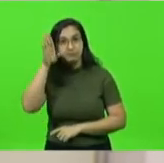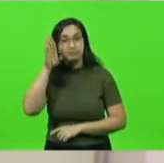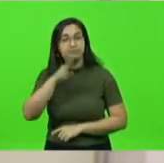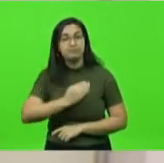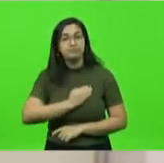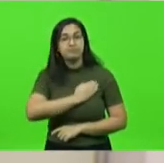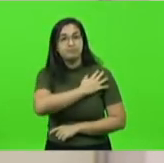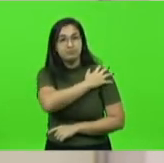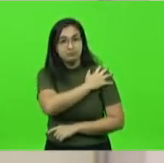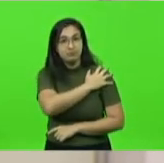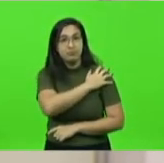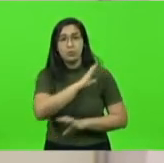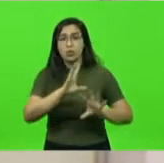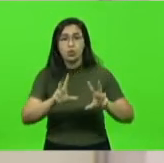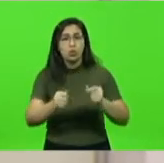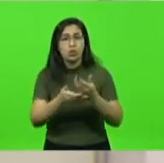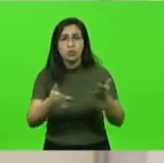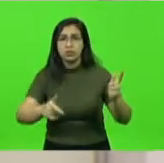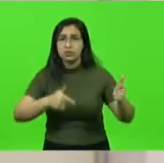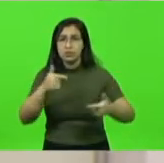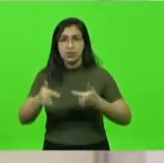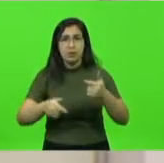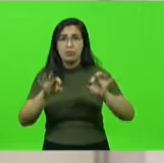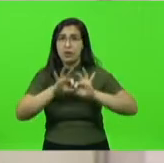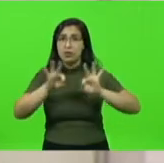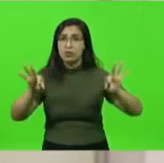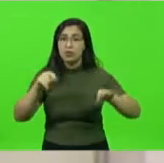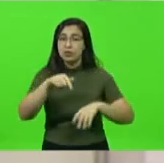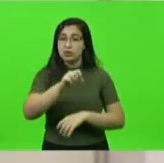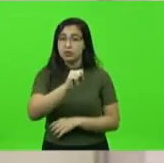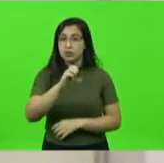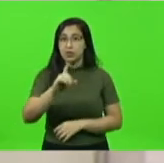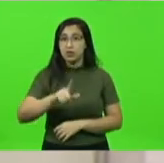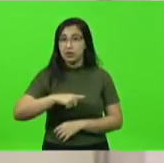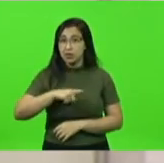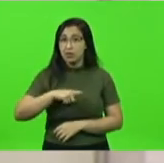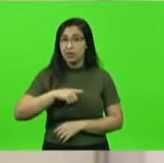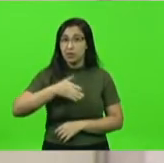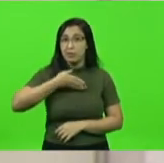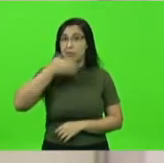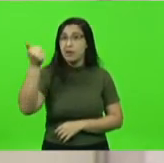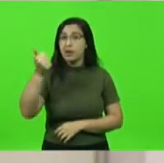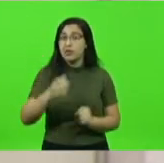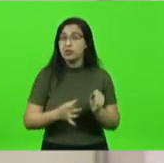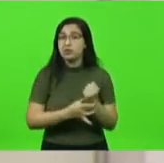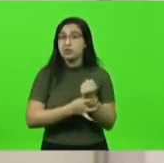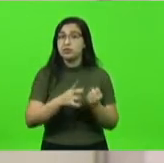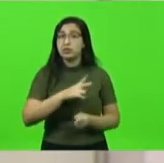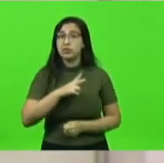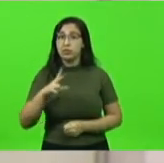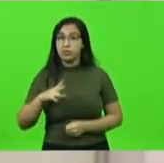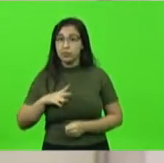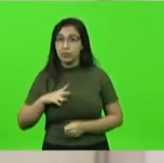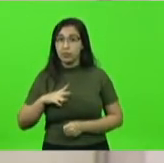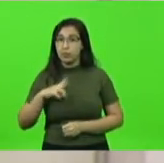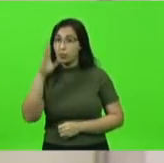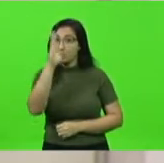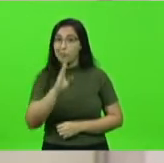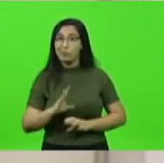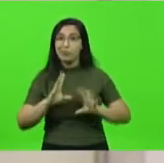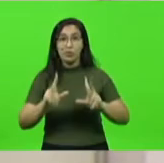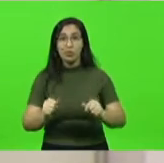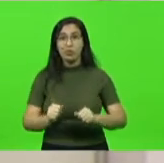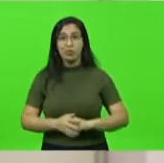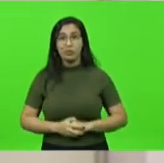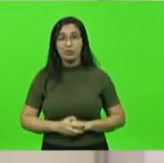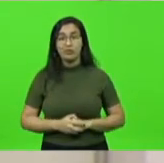um bom trabalho, ainda mais em Santa Catarina, que tem a melhor segurança pública do Brasil. E é esse o entendimento que